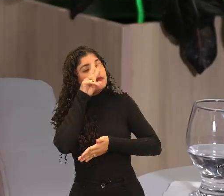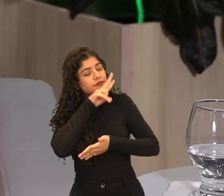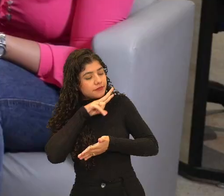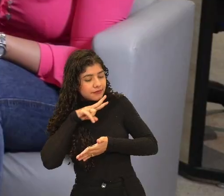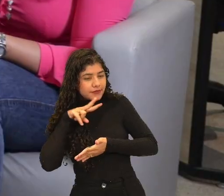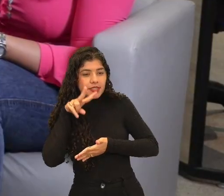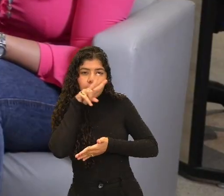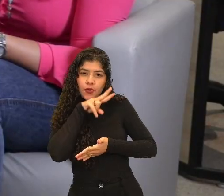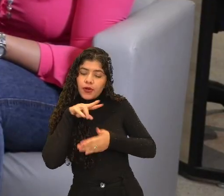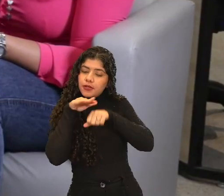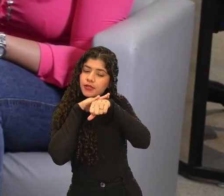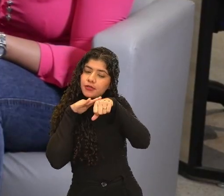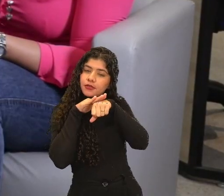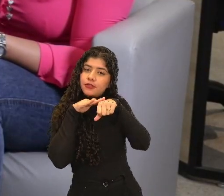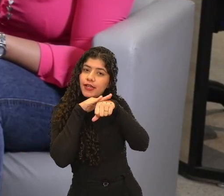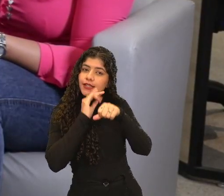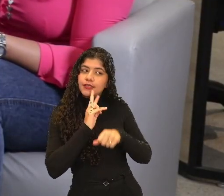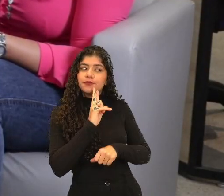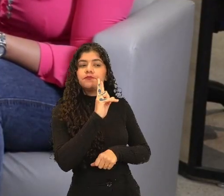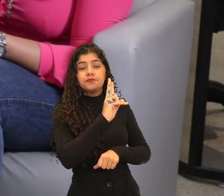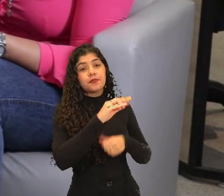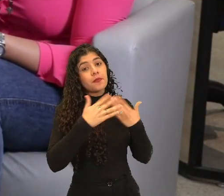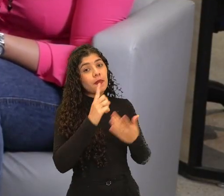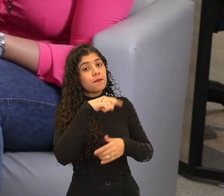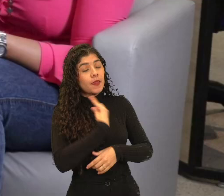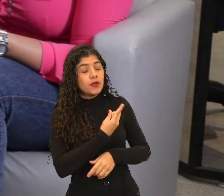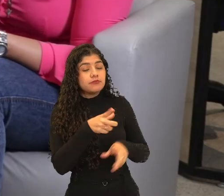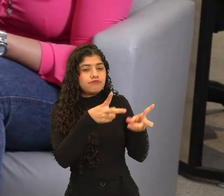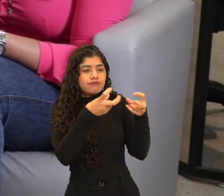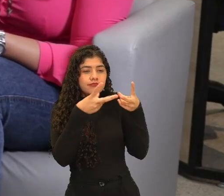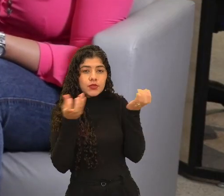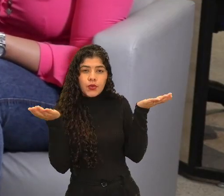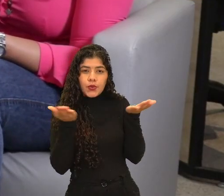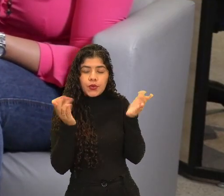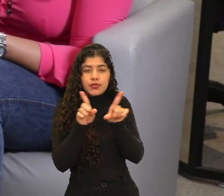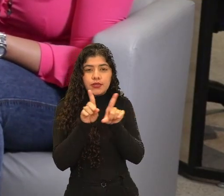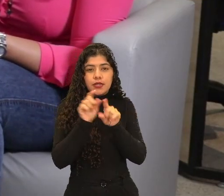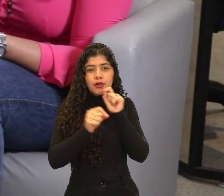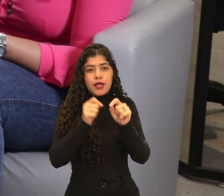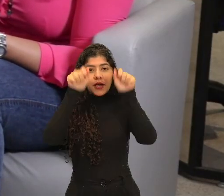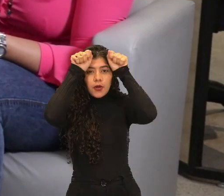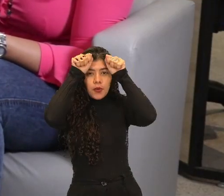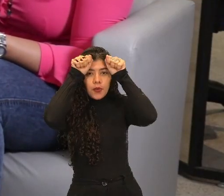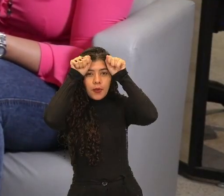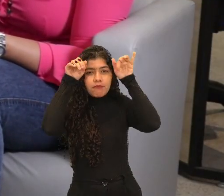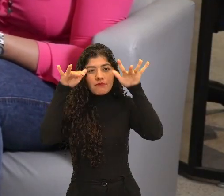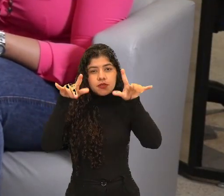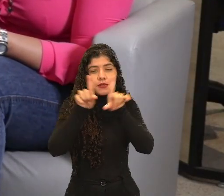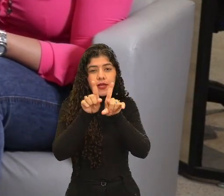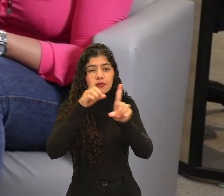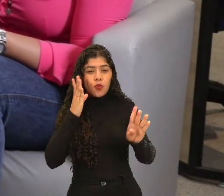você já conversa e ele te responde. Então a gente já percebe hoje, como a gente fala, o autismo no berço, aquele diagnóstico